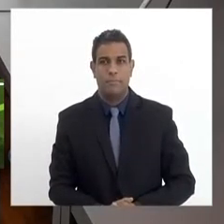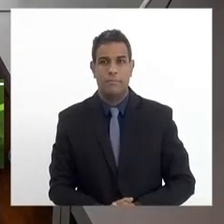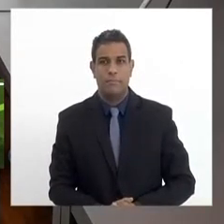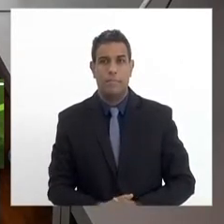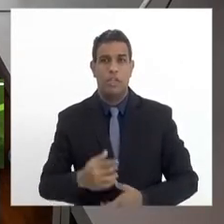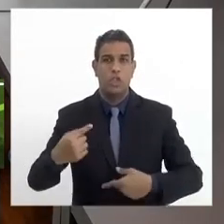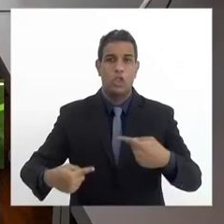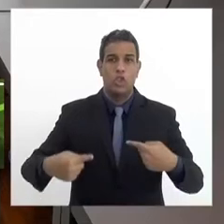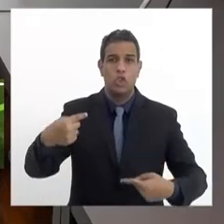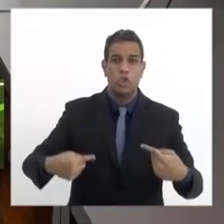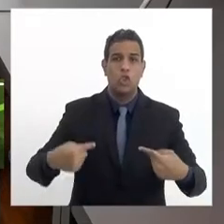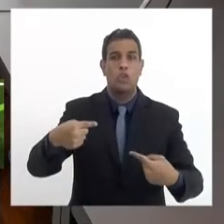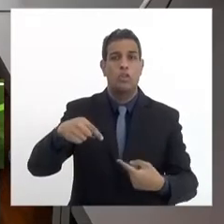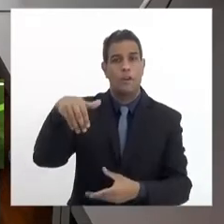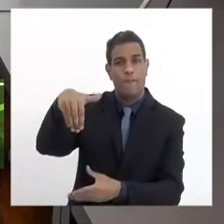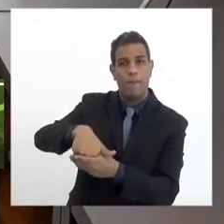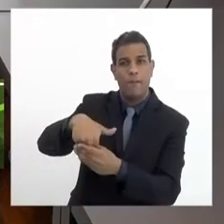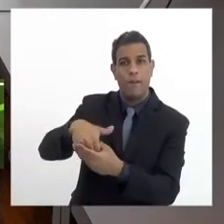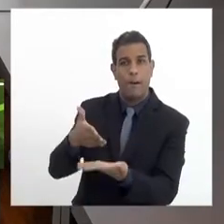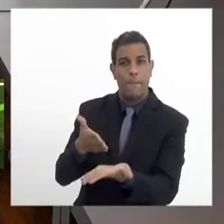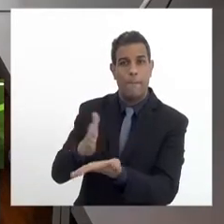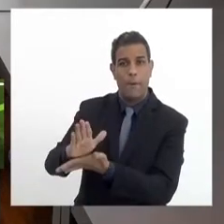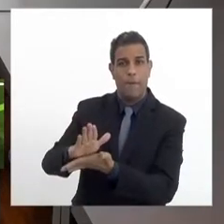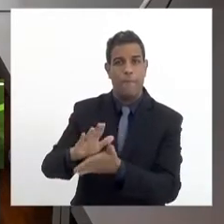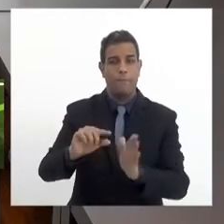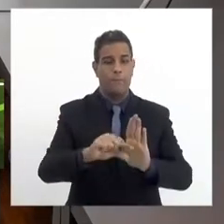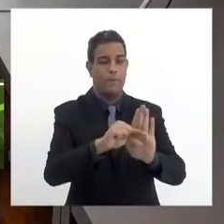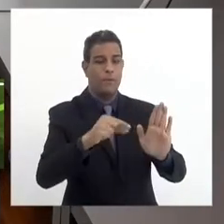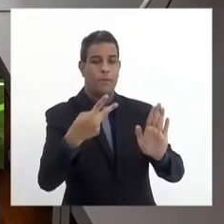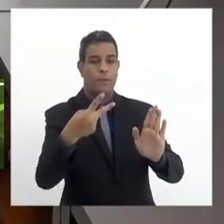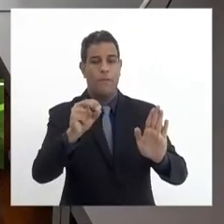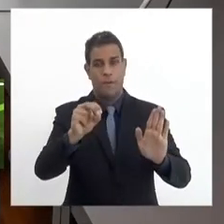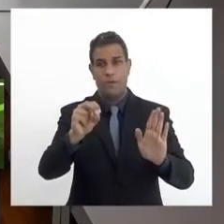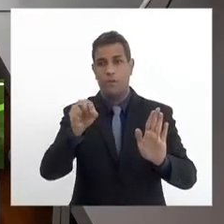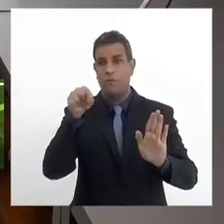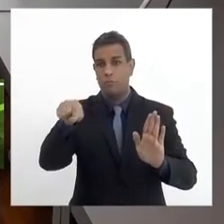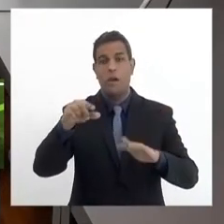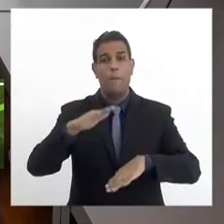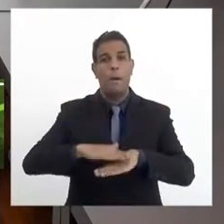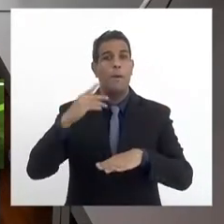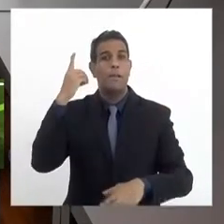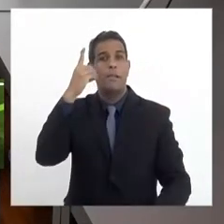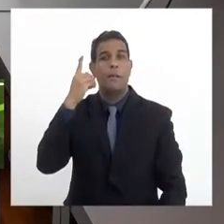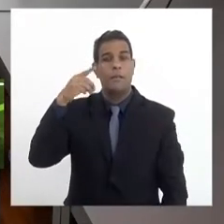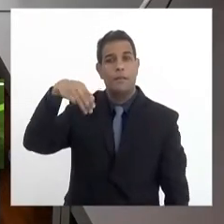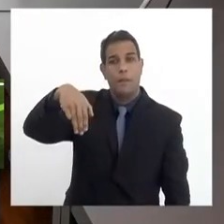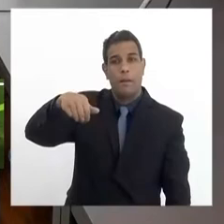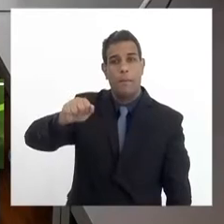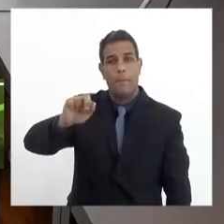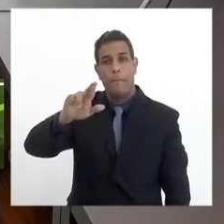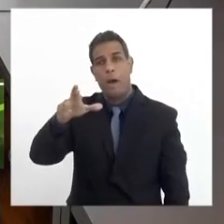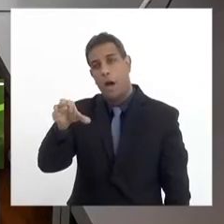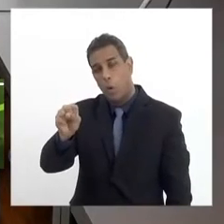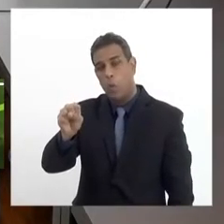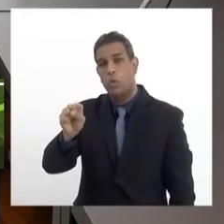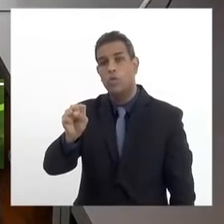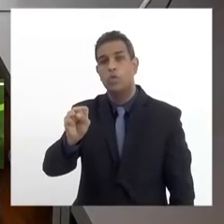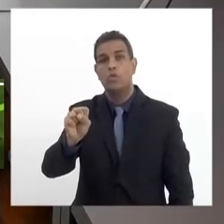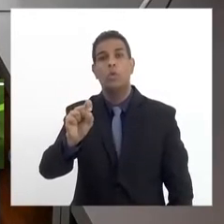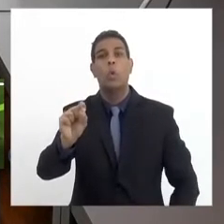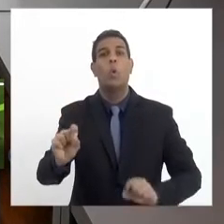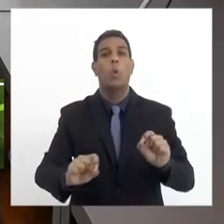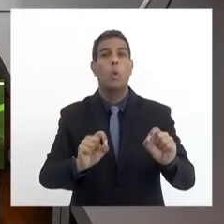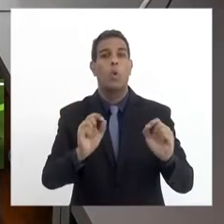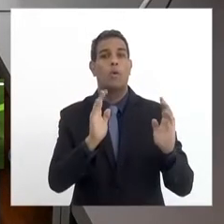discussão e votação, 19 aprovado. 20, relator deputado Chico Machado. Projeto de Lei 202/2019, autoria do deputado